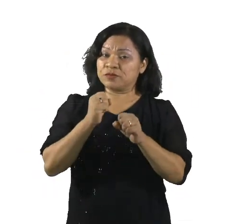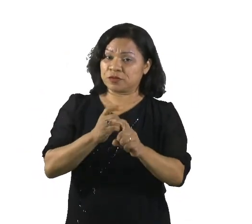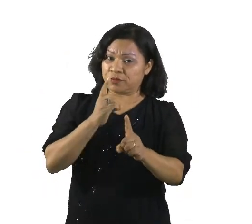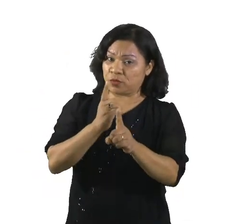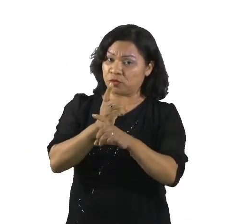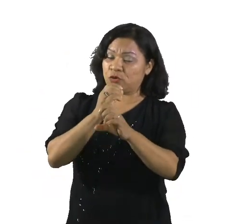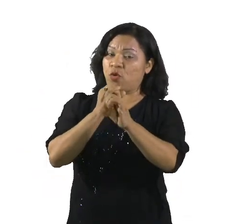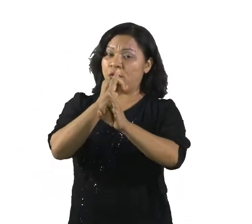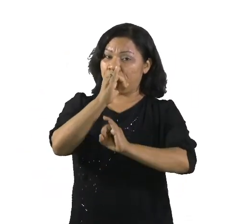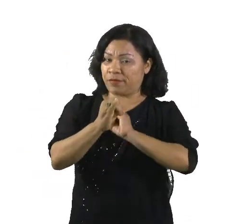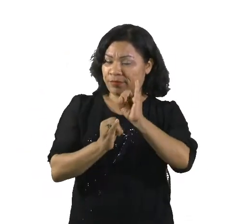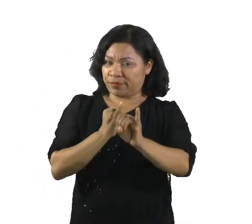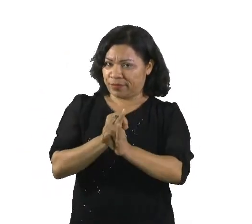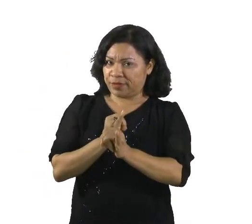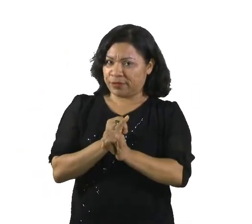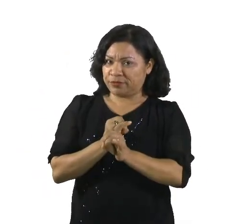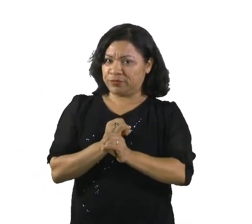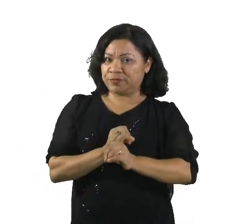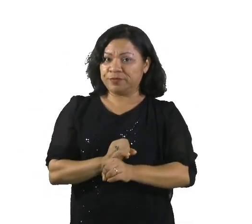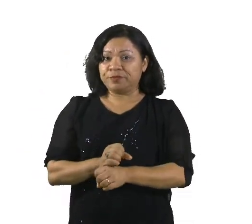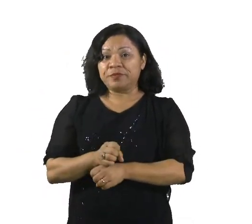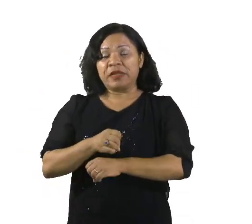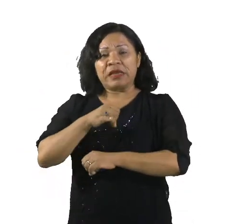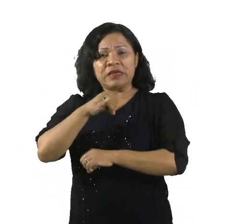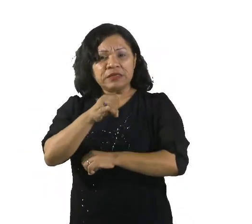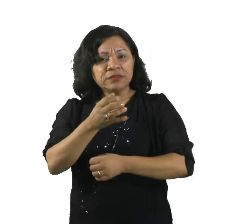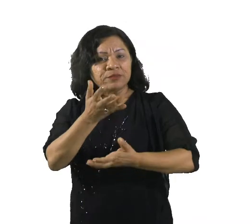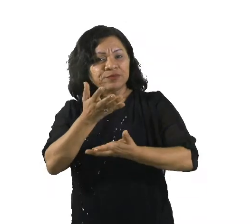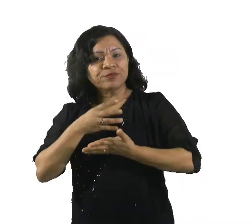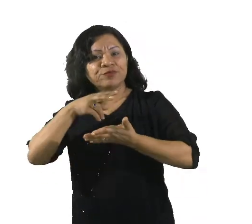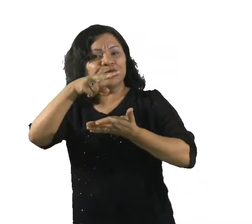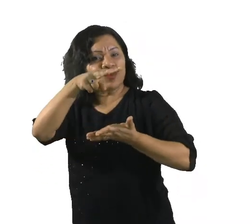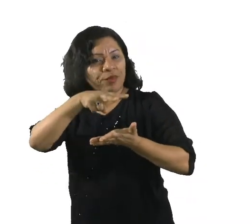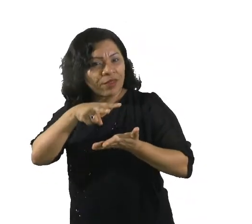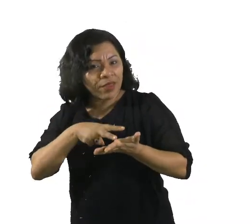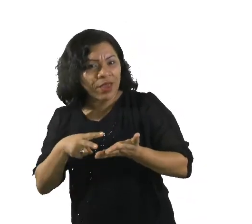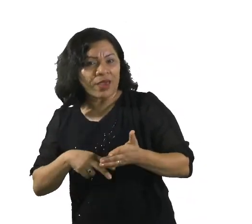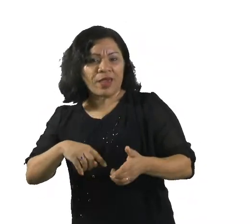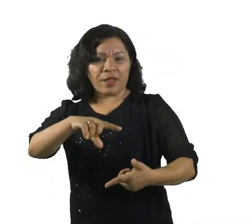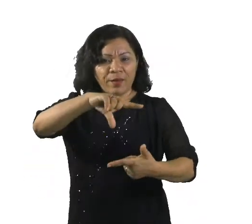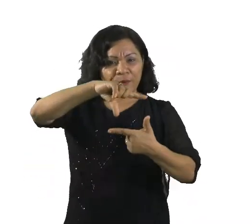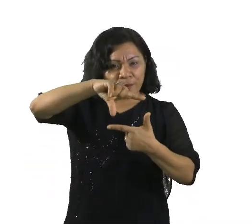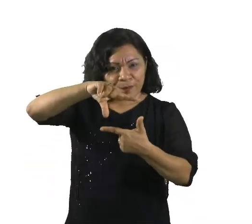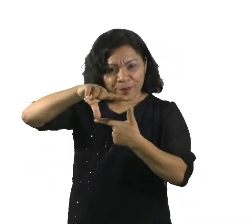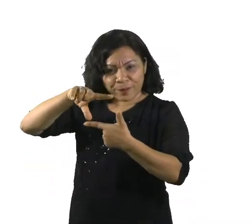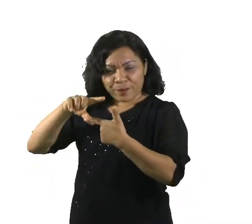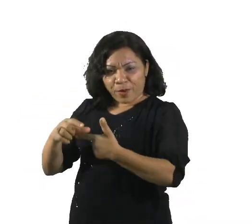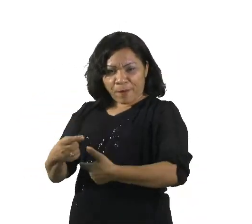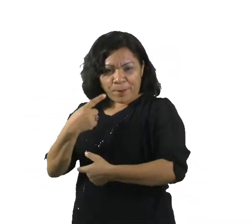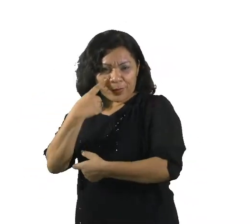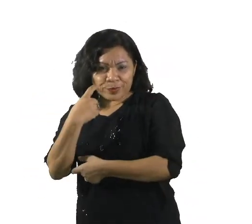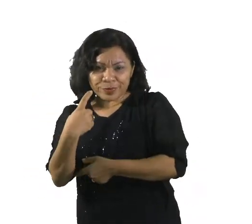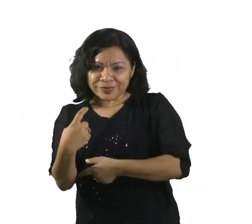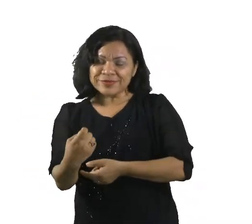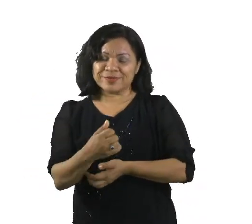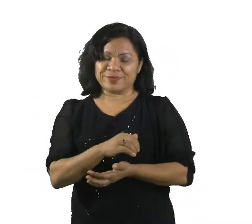internet. Caso vocês queiram ler a versão em quadrinhos, é muito interessante também.